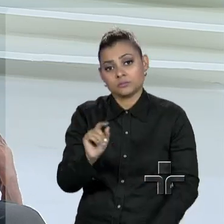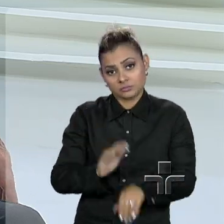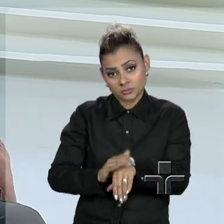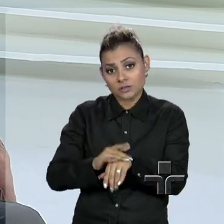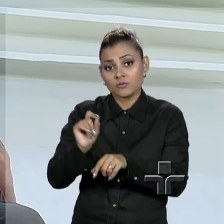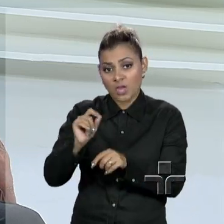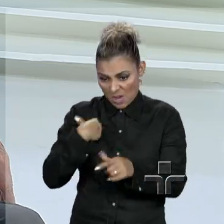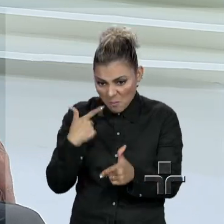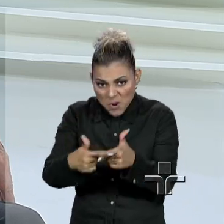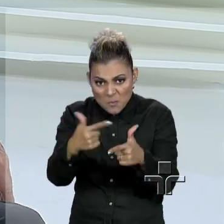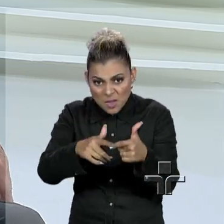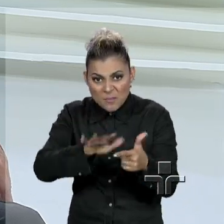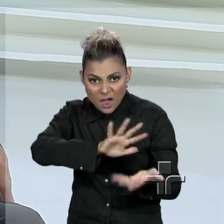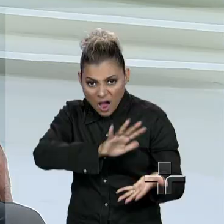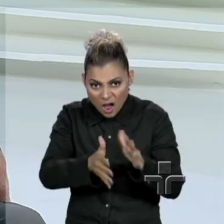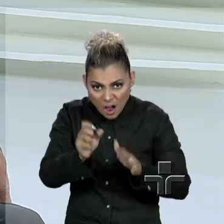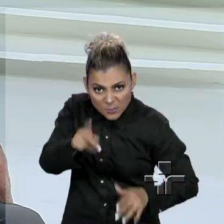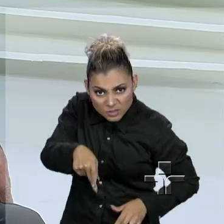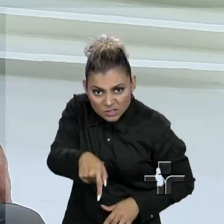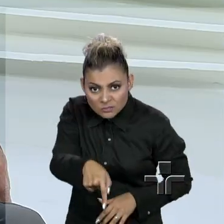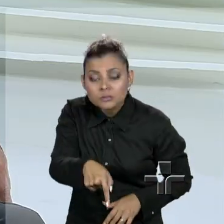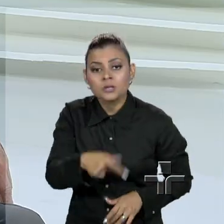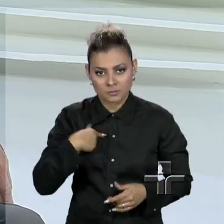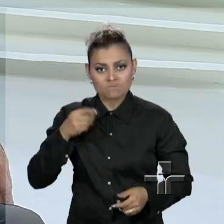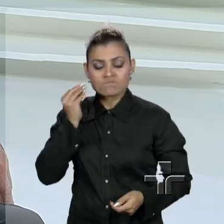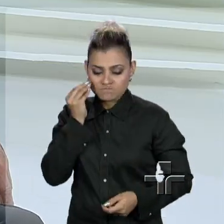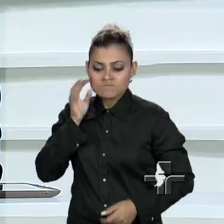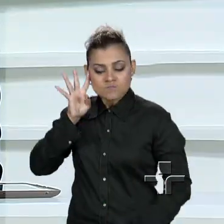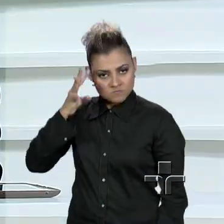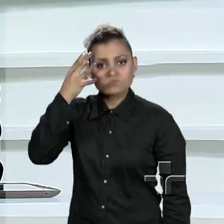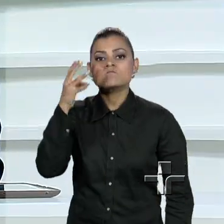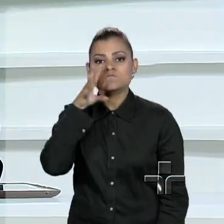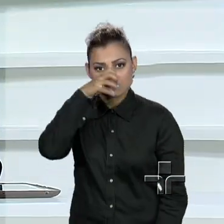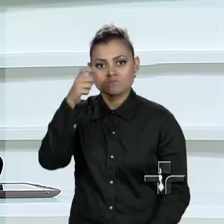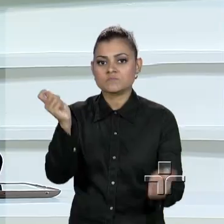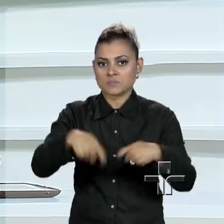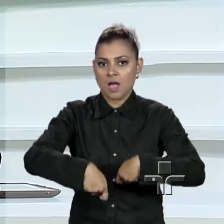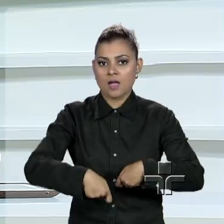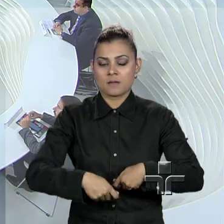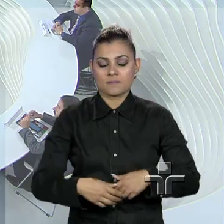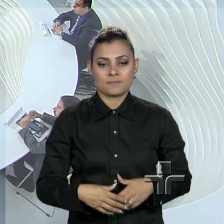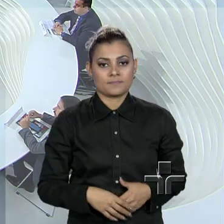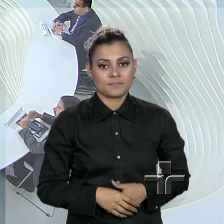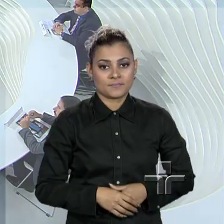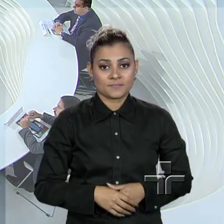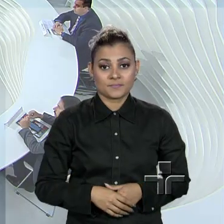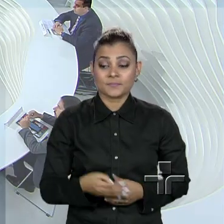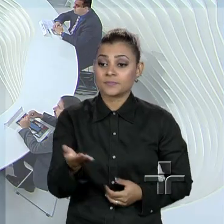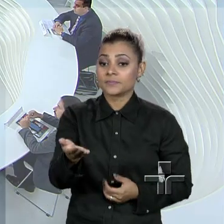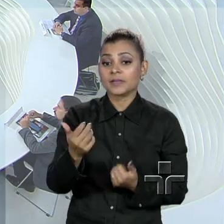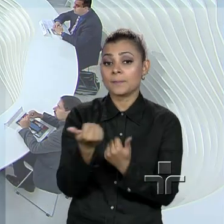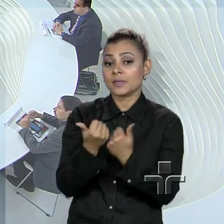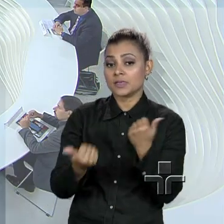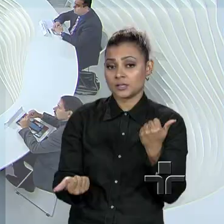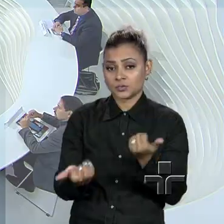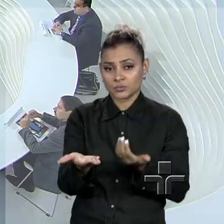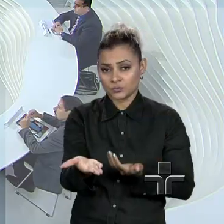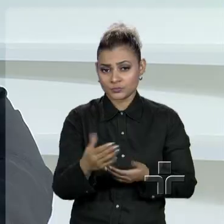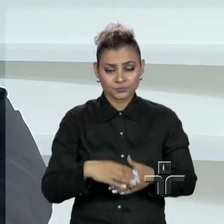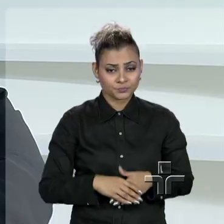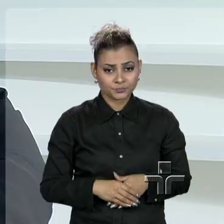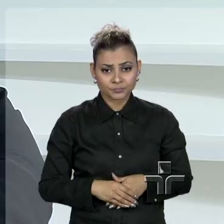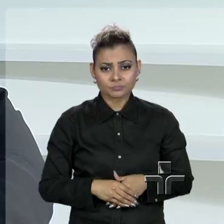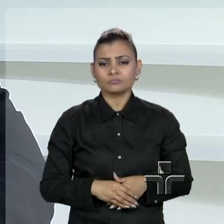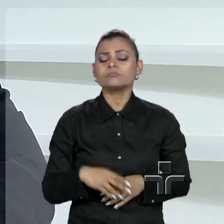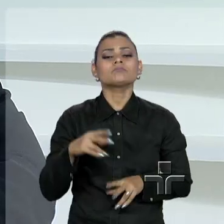o problema da Previdência e vai tentar resolvê-la. O Kupfer agora quer... Ministro, essa história